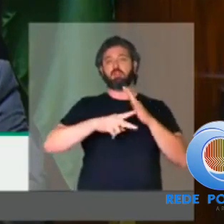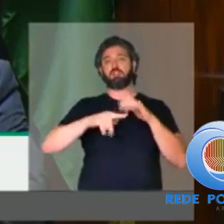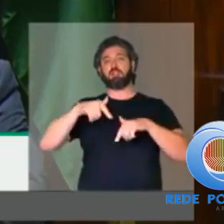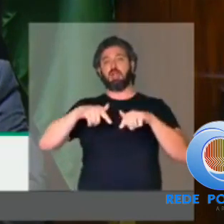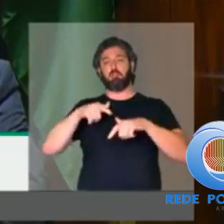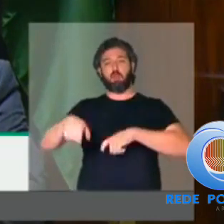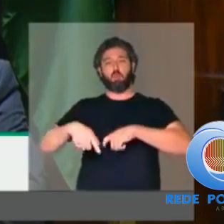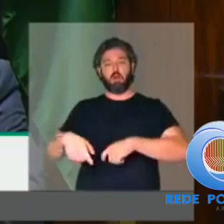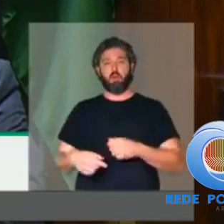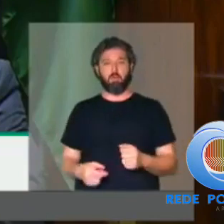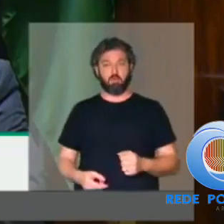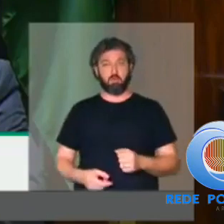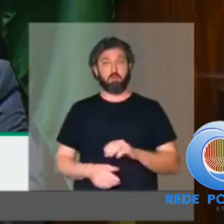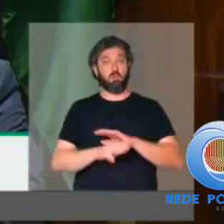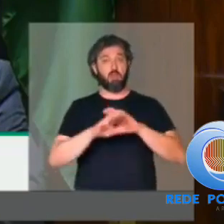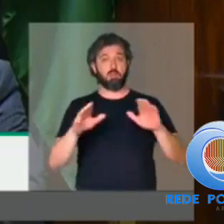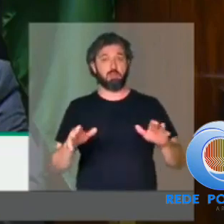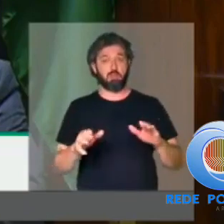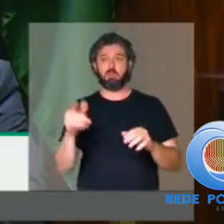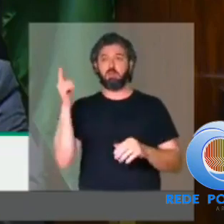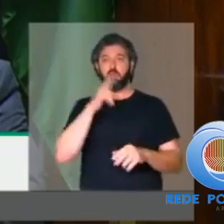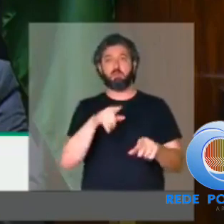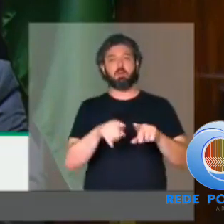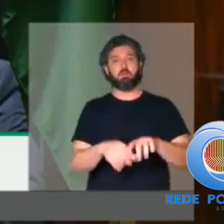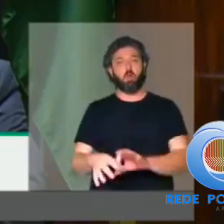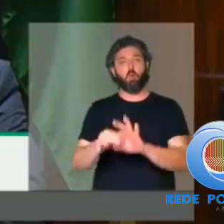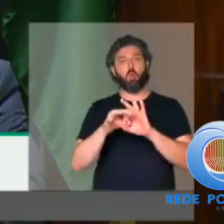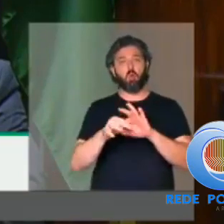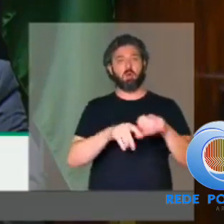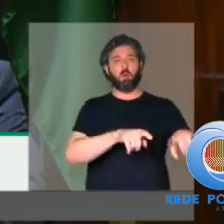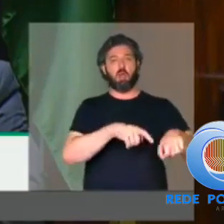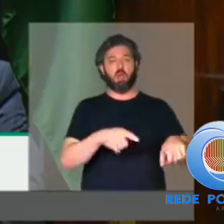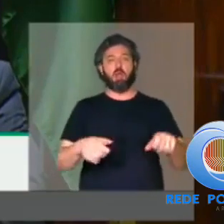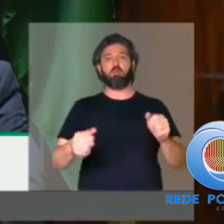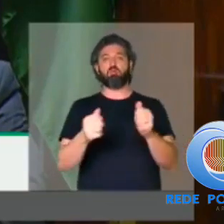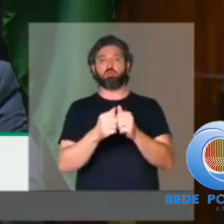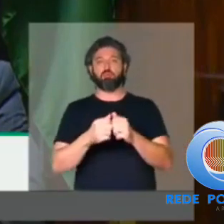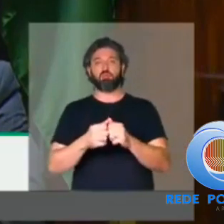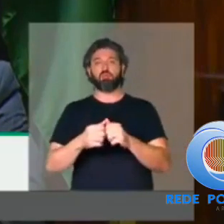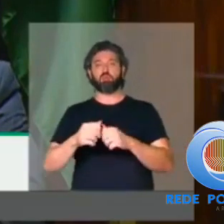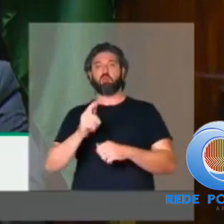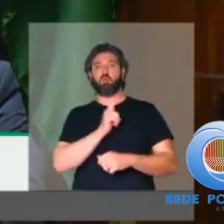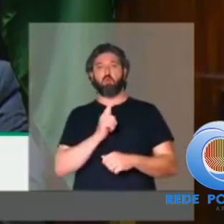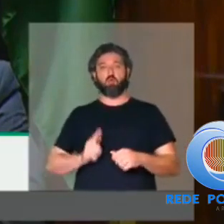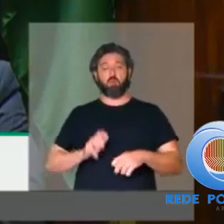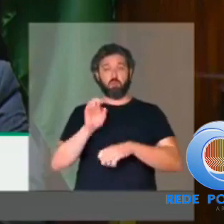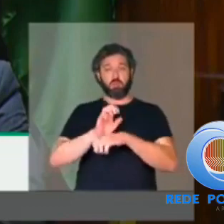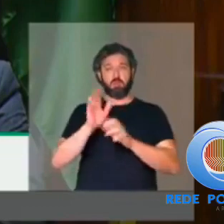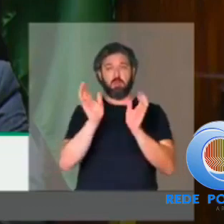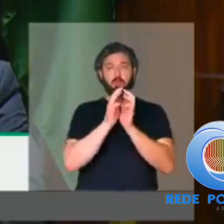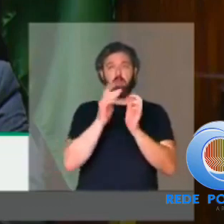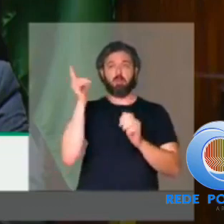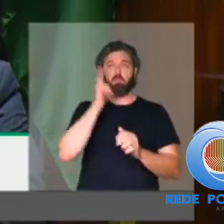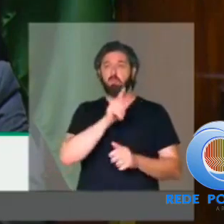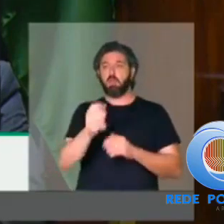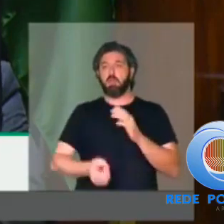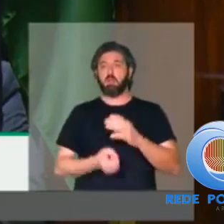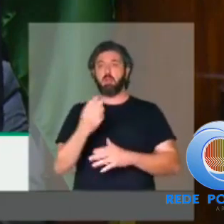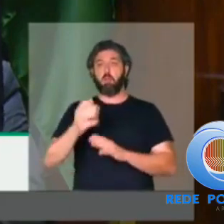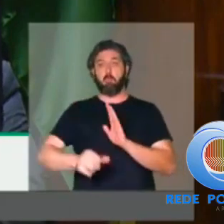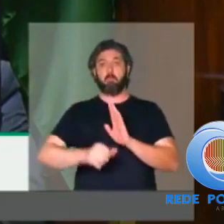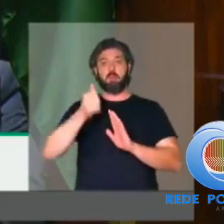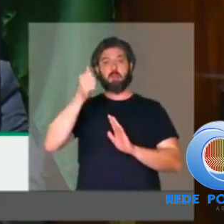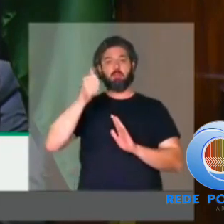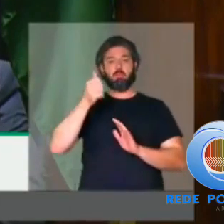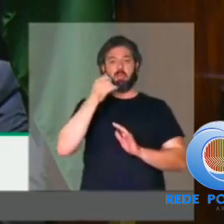Trabalhadores Rurais. Foi assim que ele também uniu os homens do campo junto com o estado de Pernambuco para criar o maior